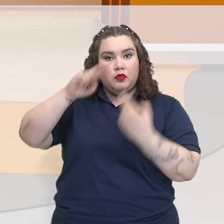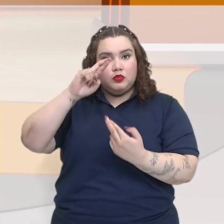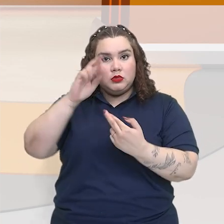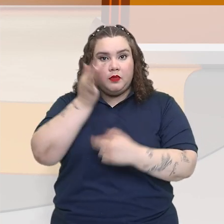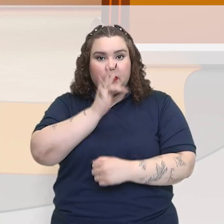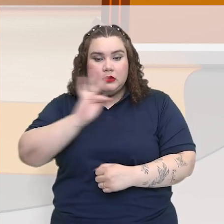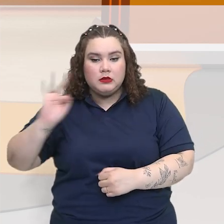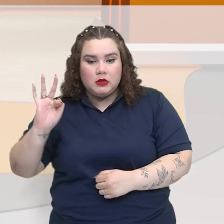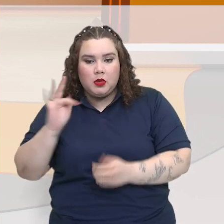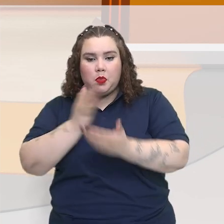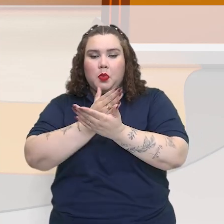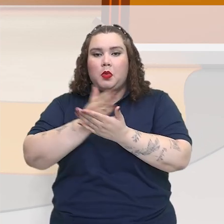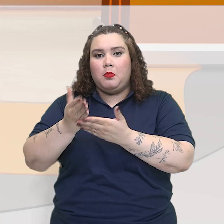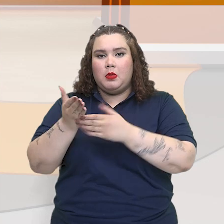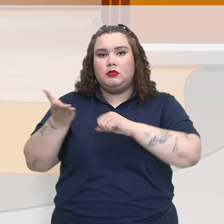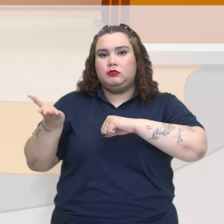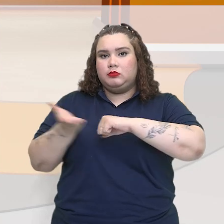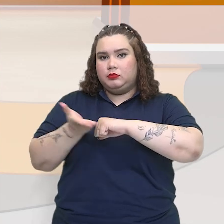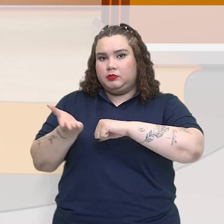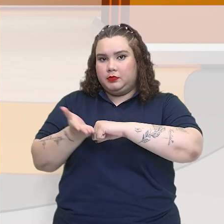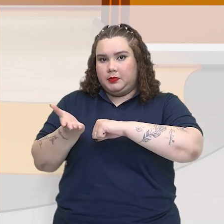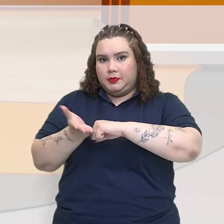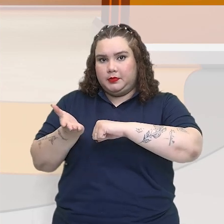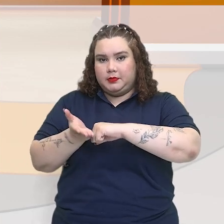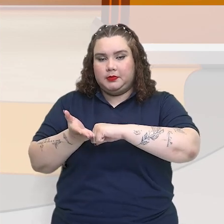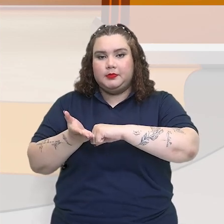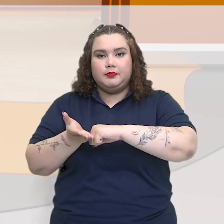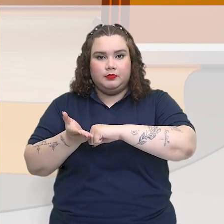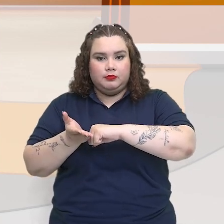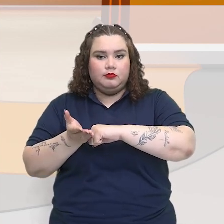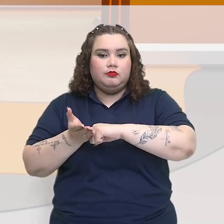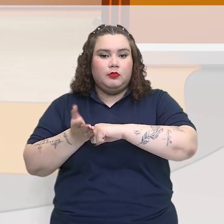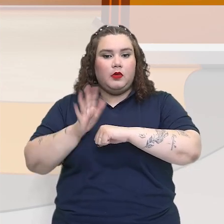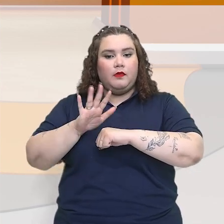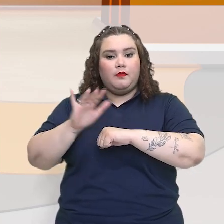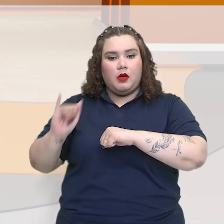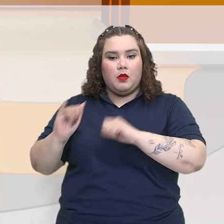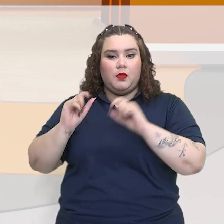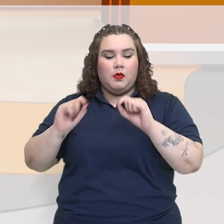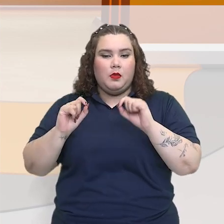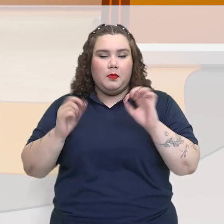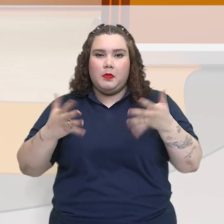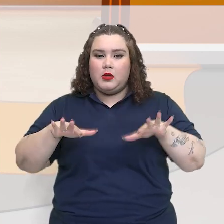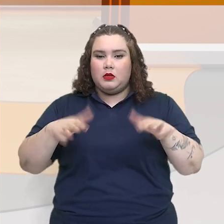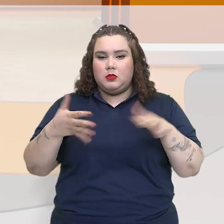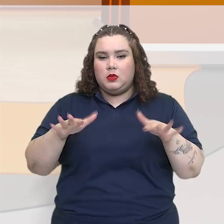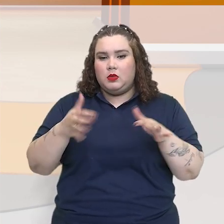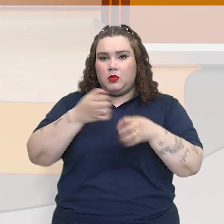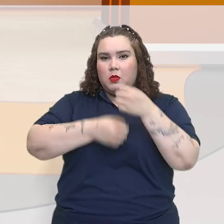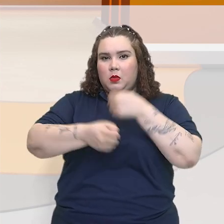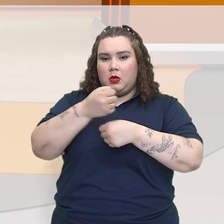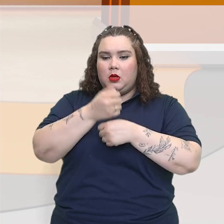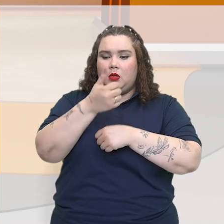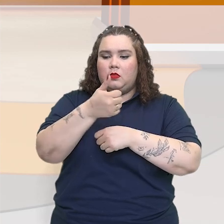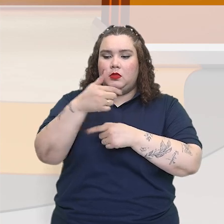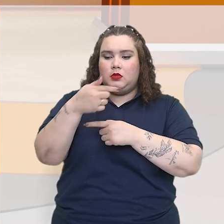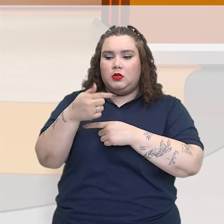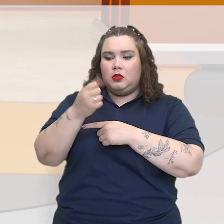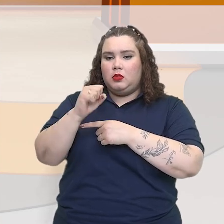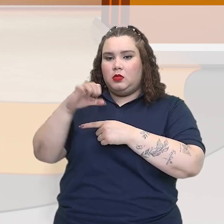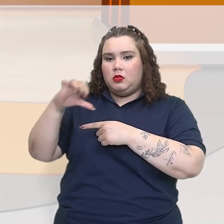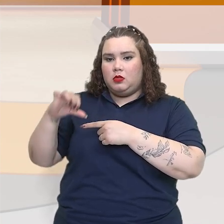Francesa, nós temos a Idade Contemporânea, que vai ali mais ou menos entre